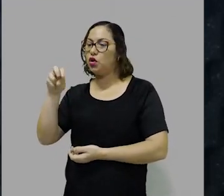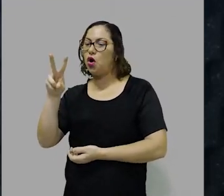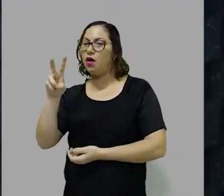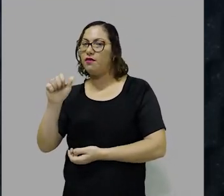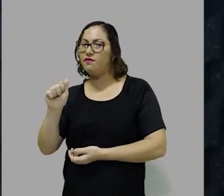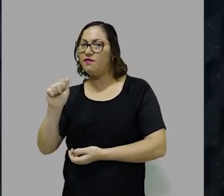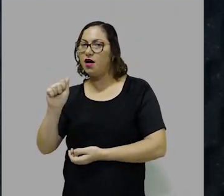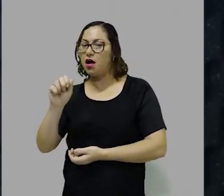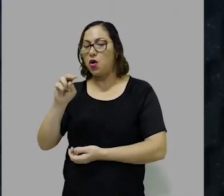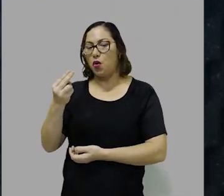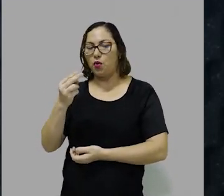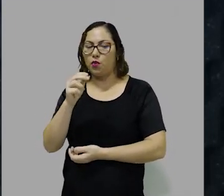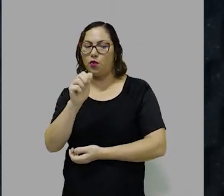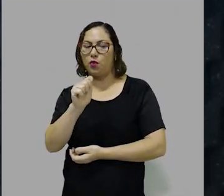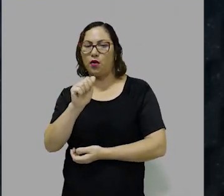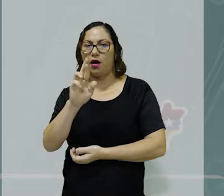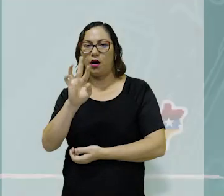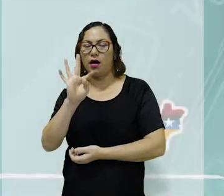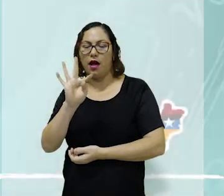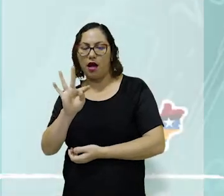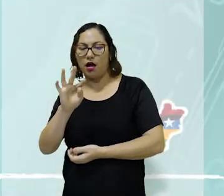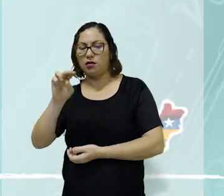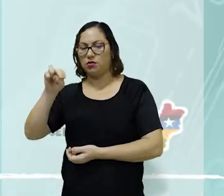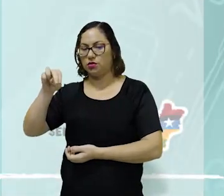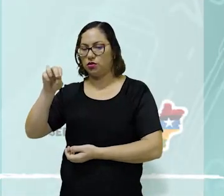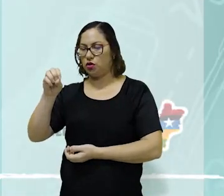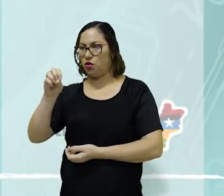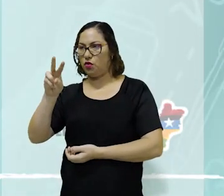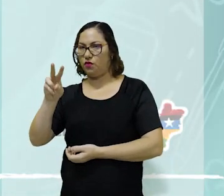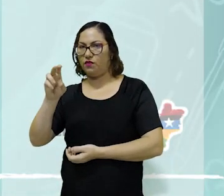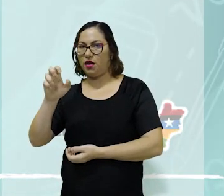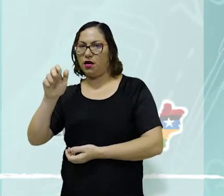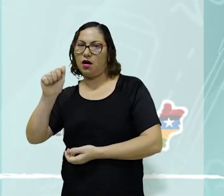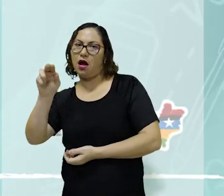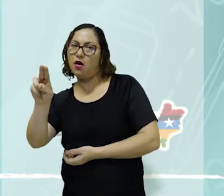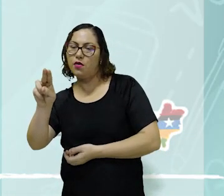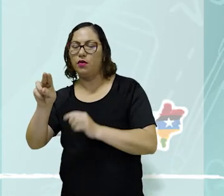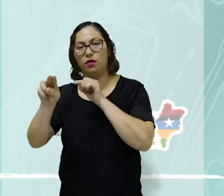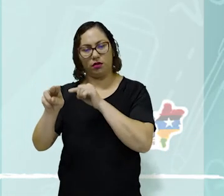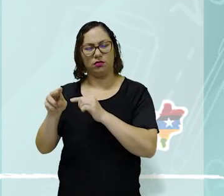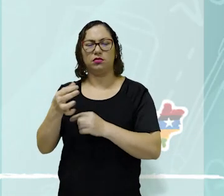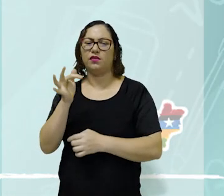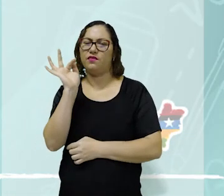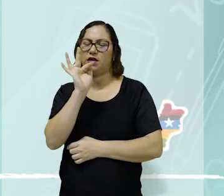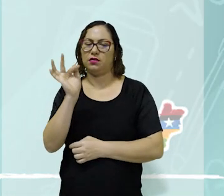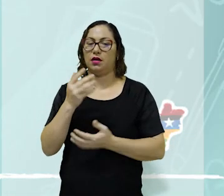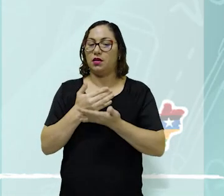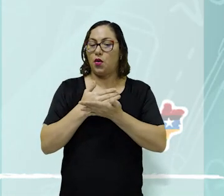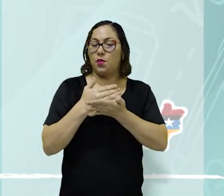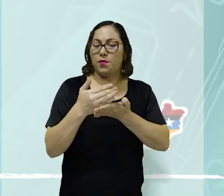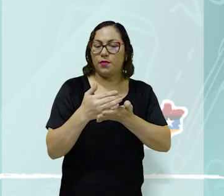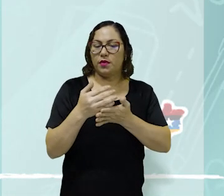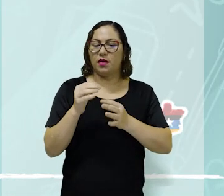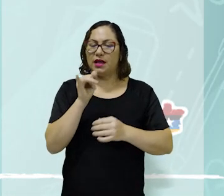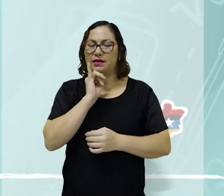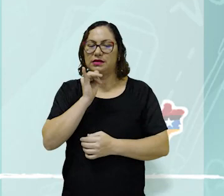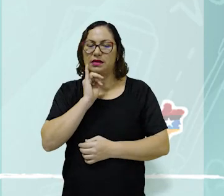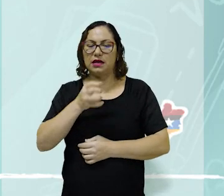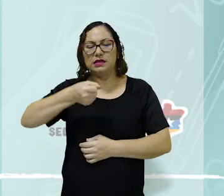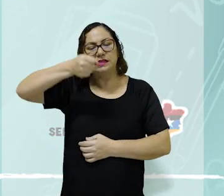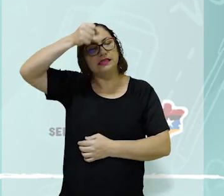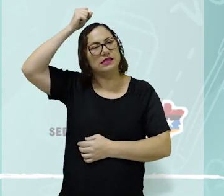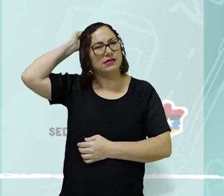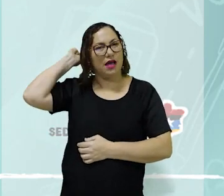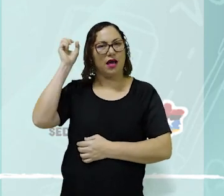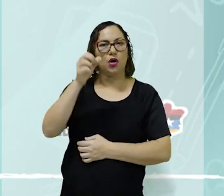quê? Vamos marcar historicamente. Final do século XIX, 1870, início do século XX, até